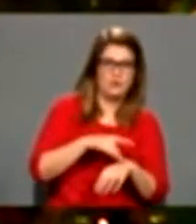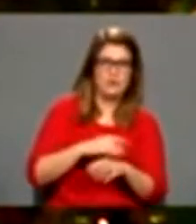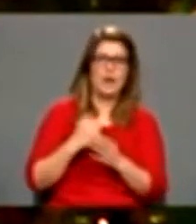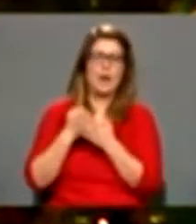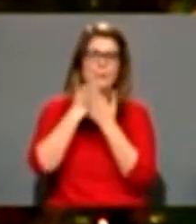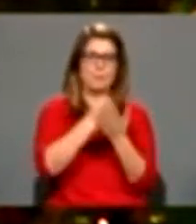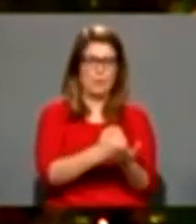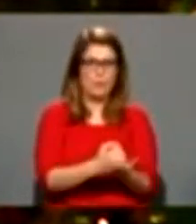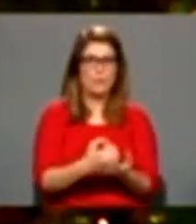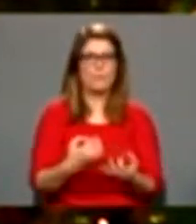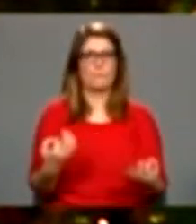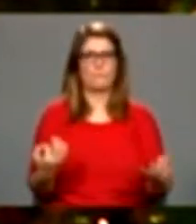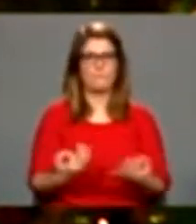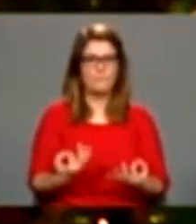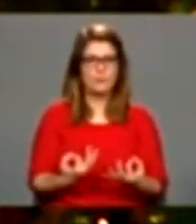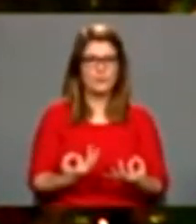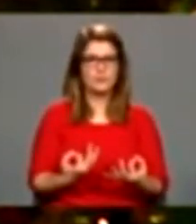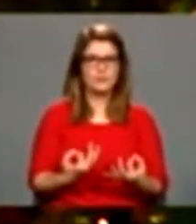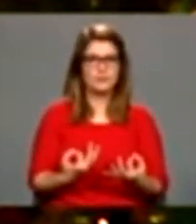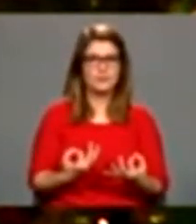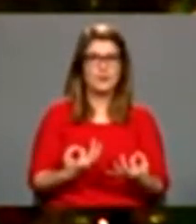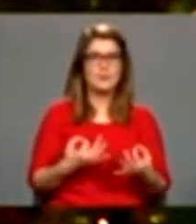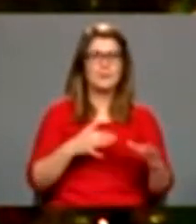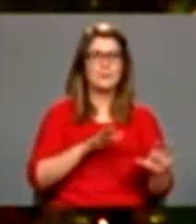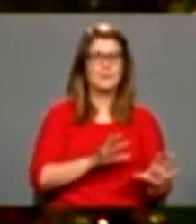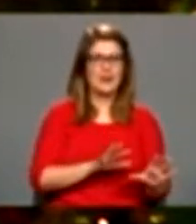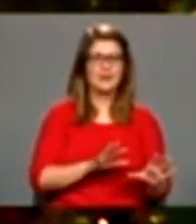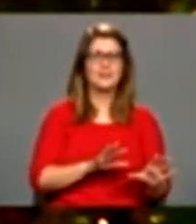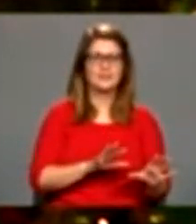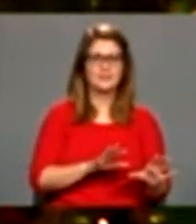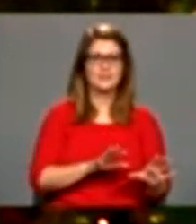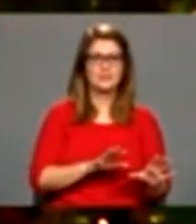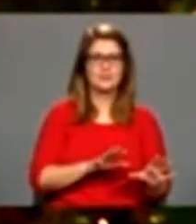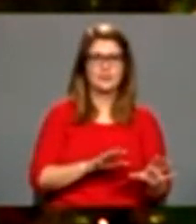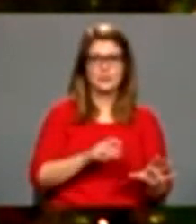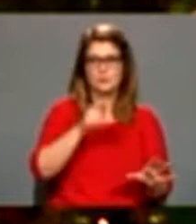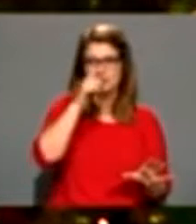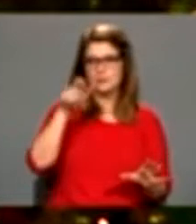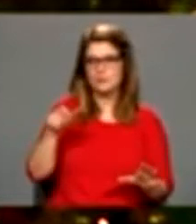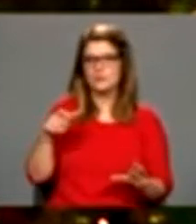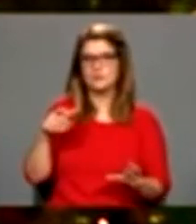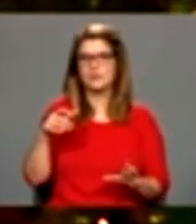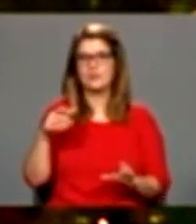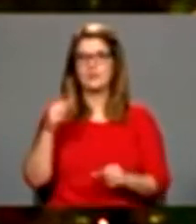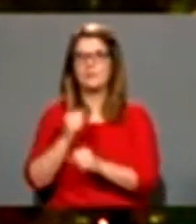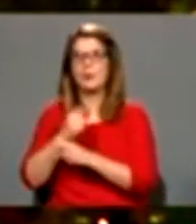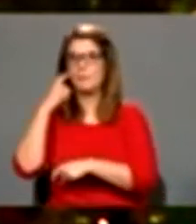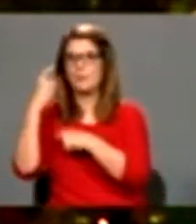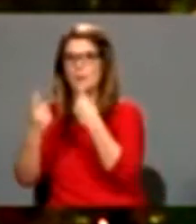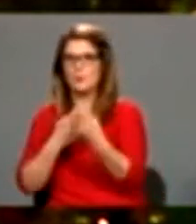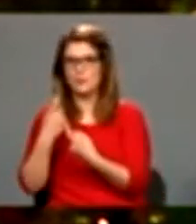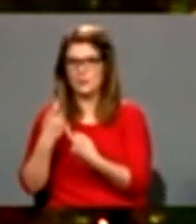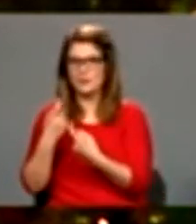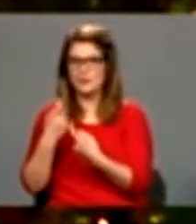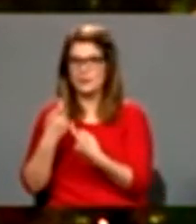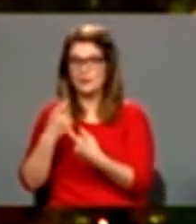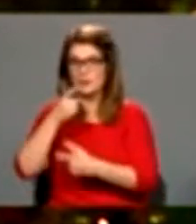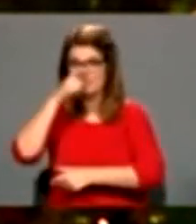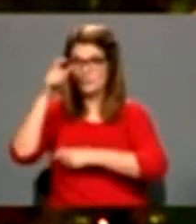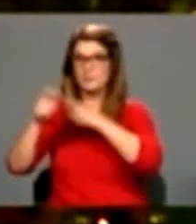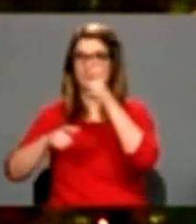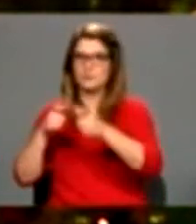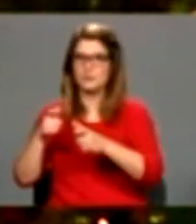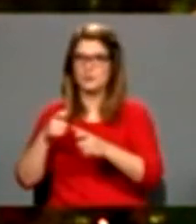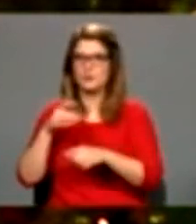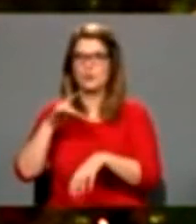doença não significa esquecer os que ainda procura um emprego que ainda sofrem da